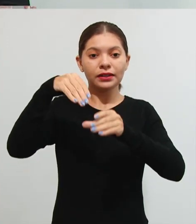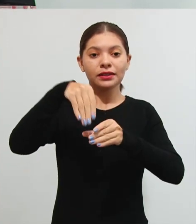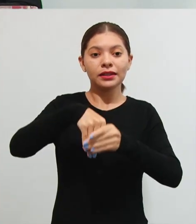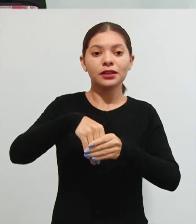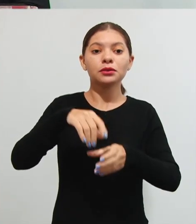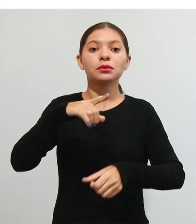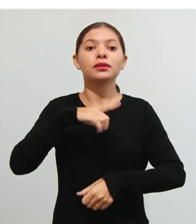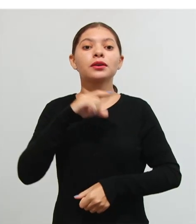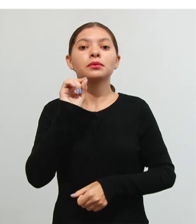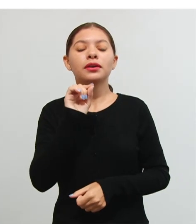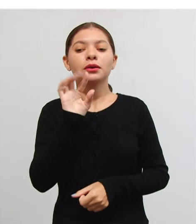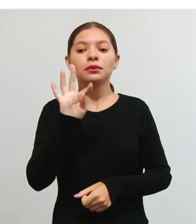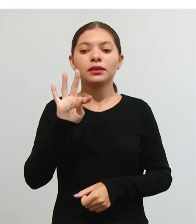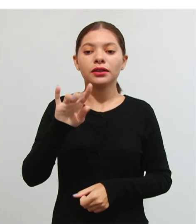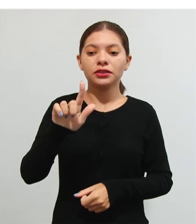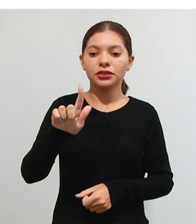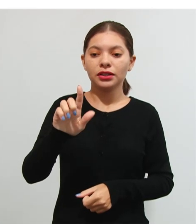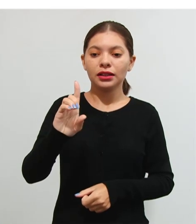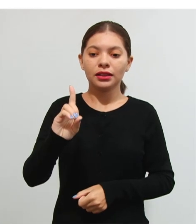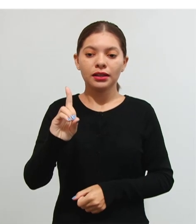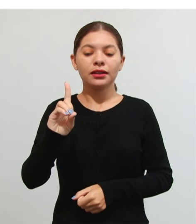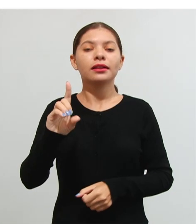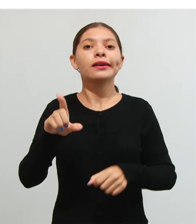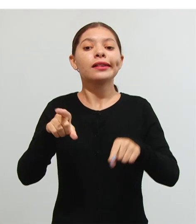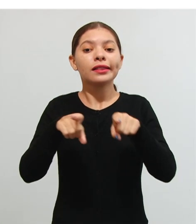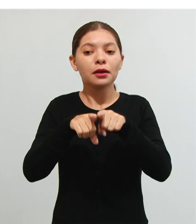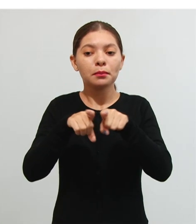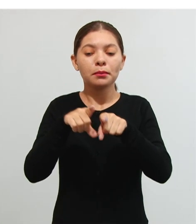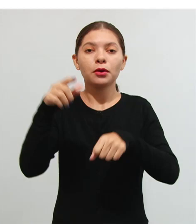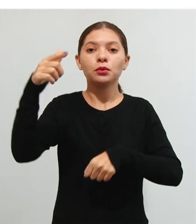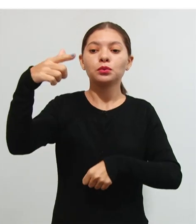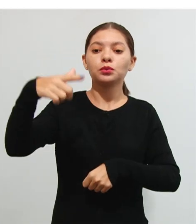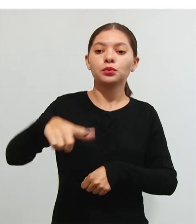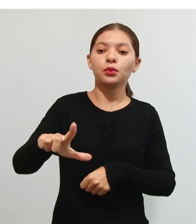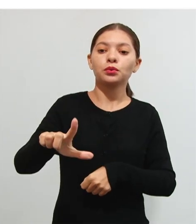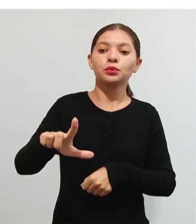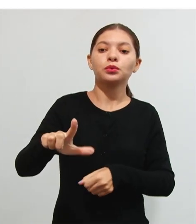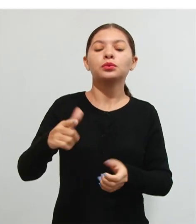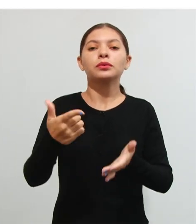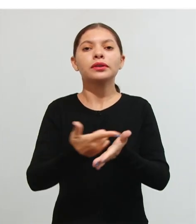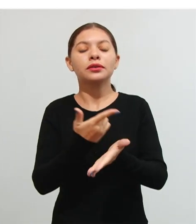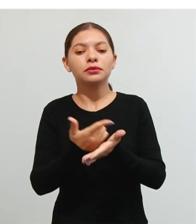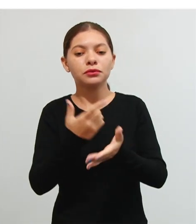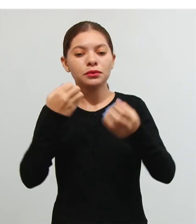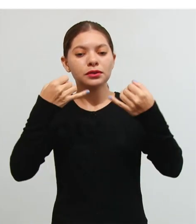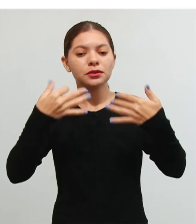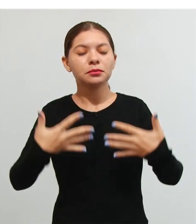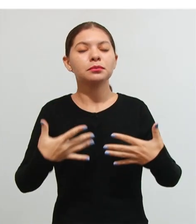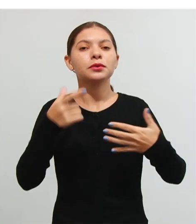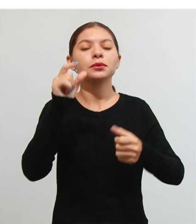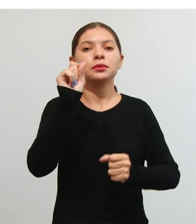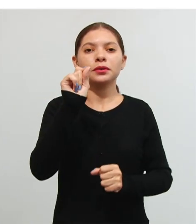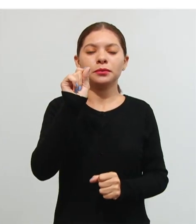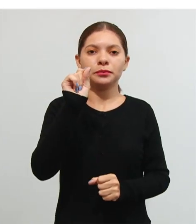E também esse livro de base que fala um pouco sobre,